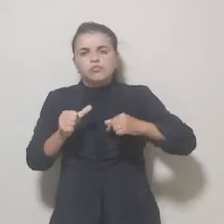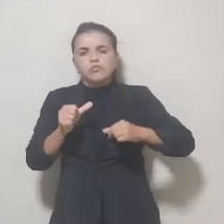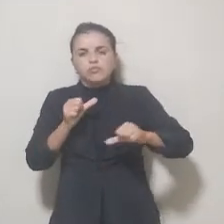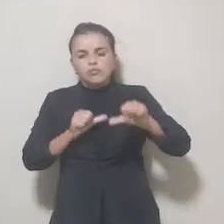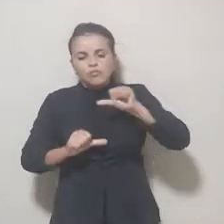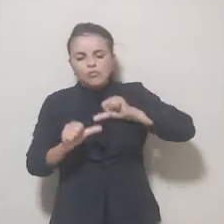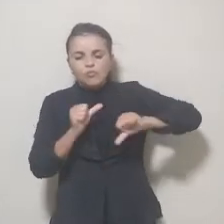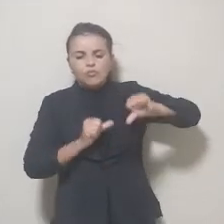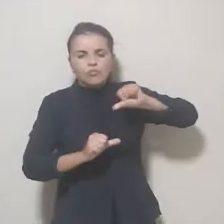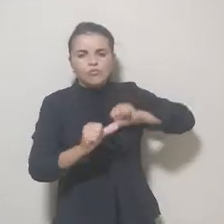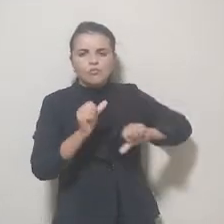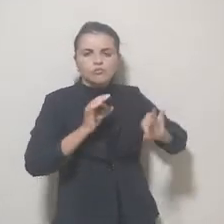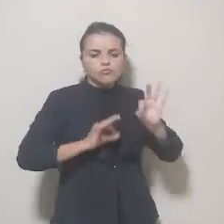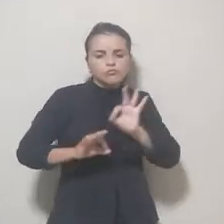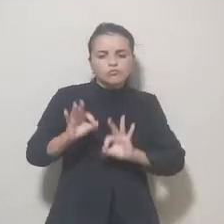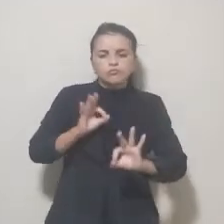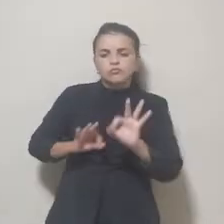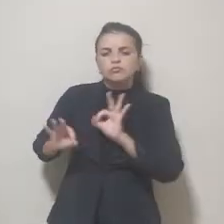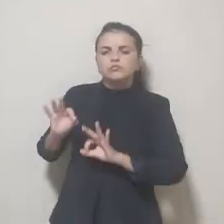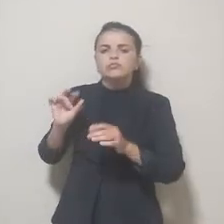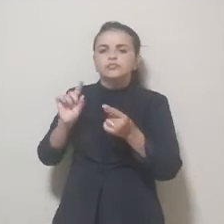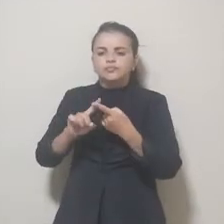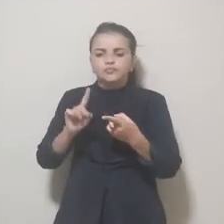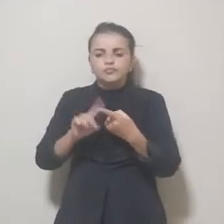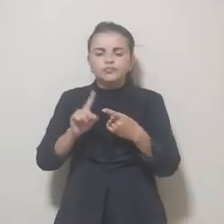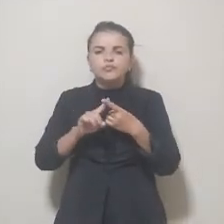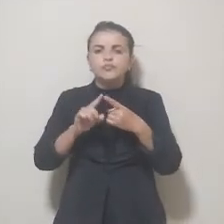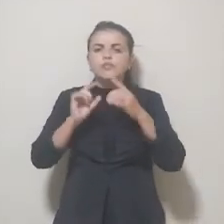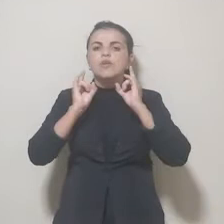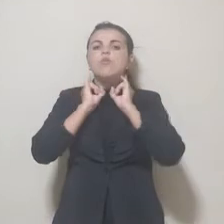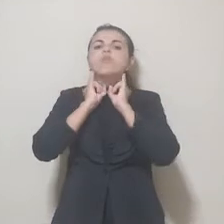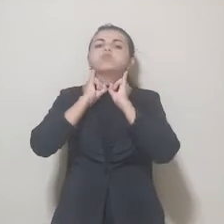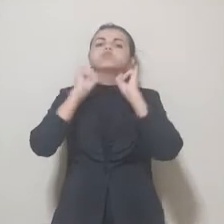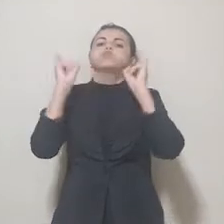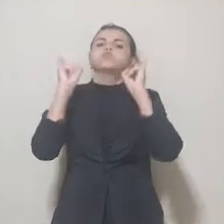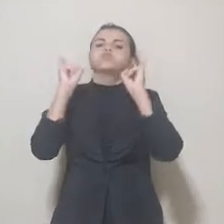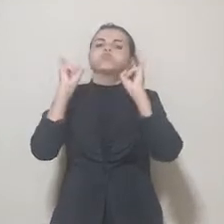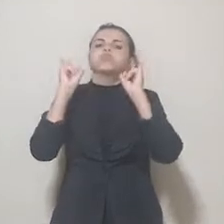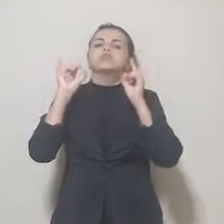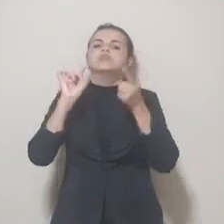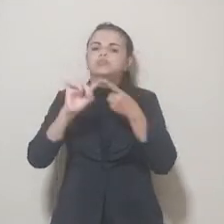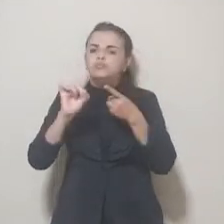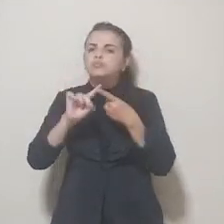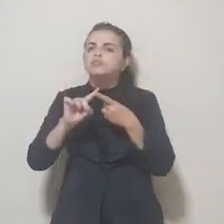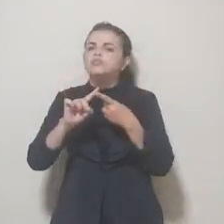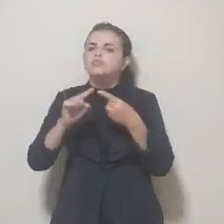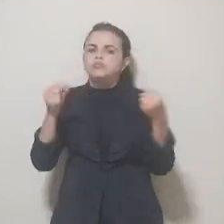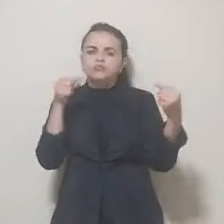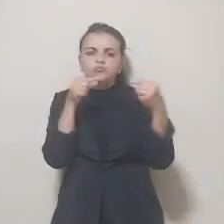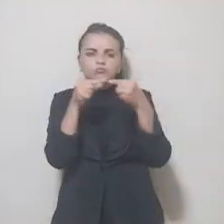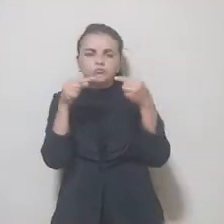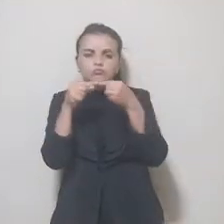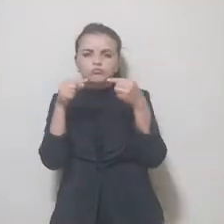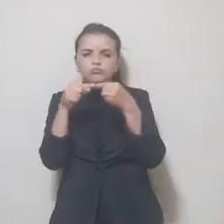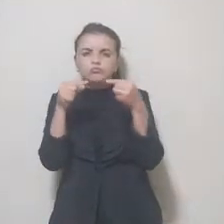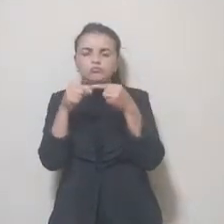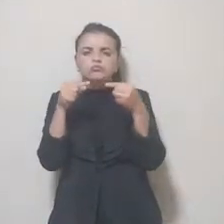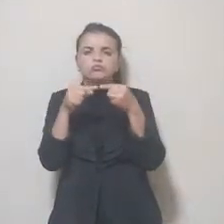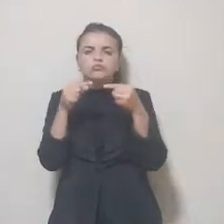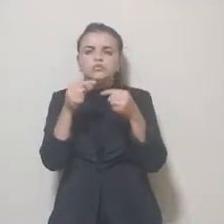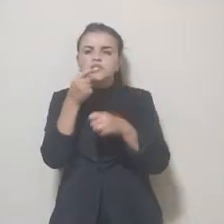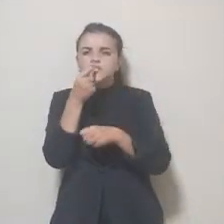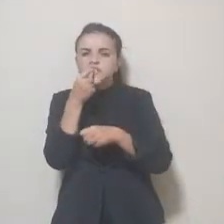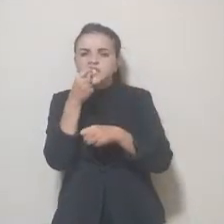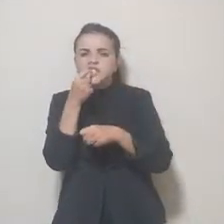do cálcio nos nossos ossos. Na nossa tireoide também tem outra glândula, que é uma das funções dela também está relacionada com o cálcio, que é a nossa glândula